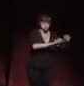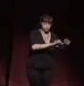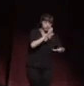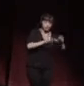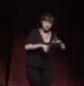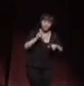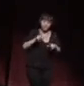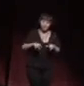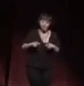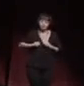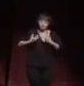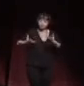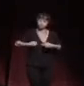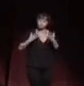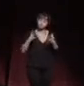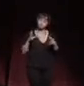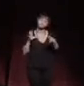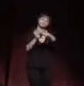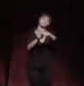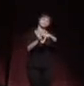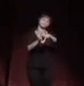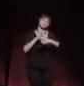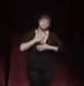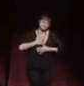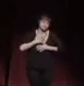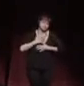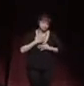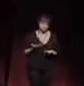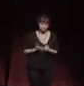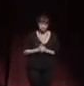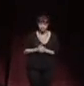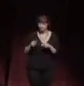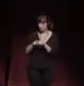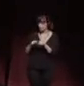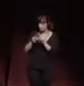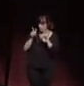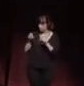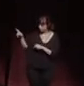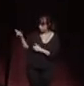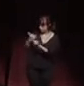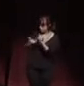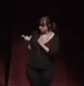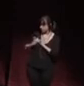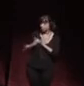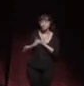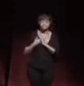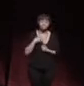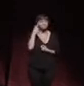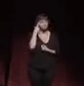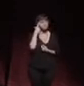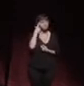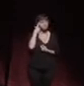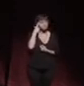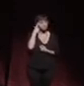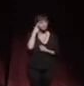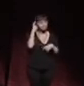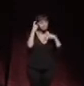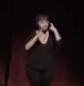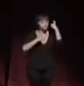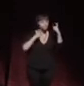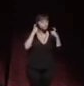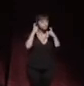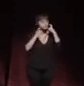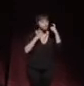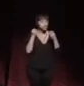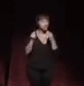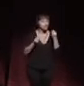espontâneo. Mas em relação com aquilo que você falava, para mim é uma preocupação de como fazer com